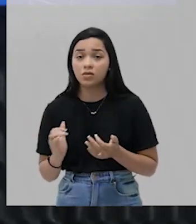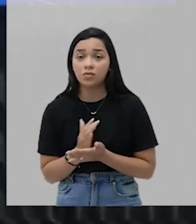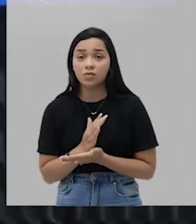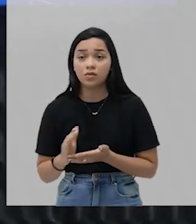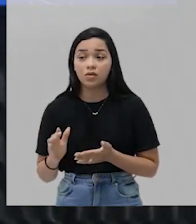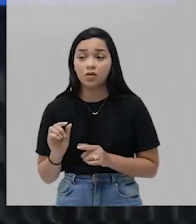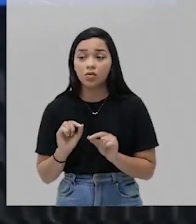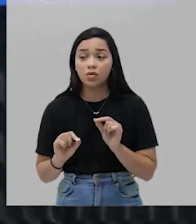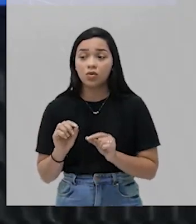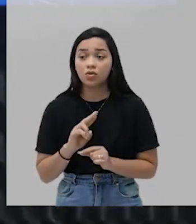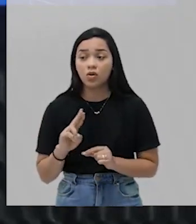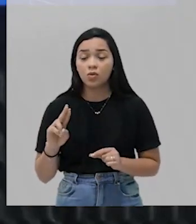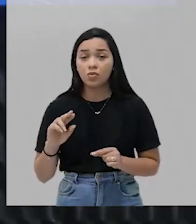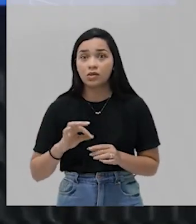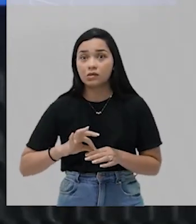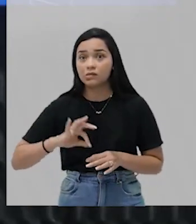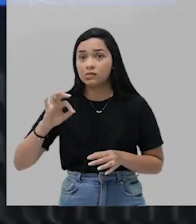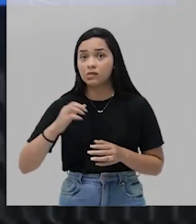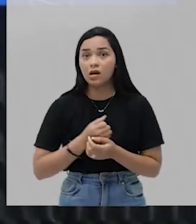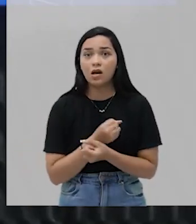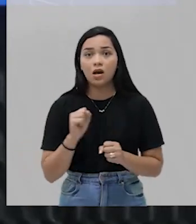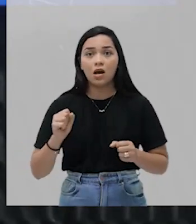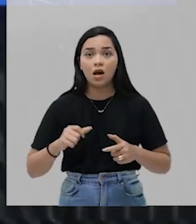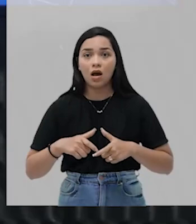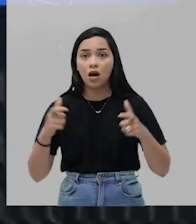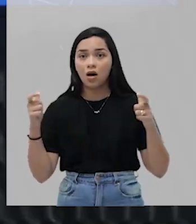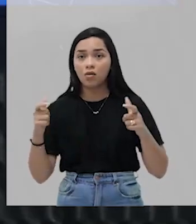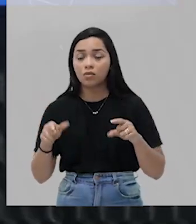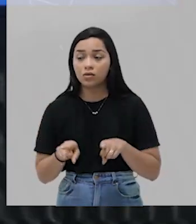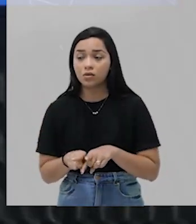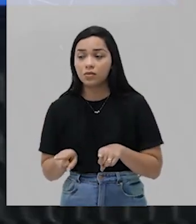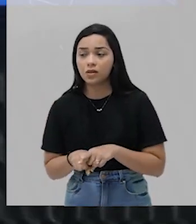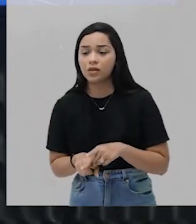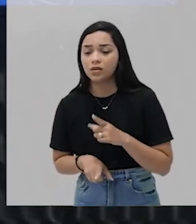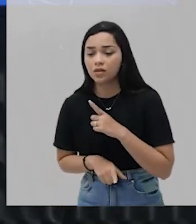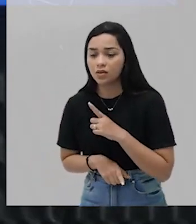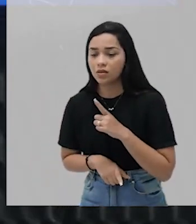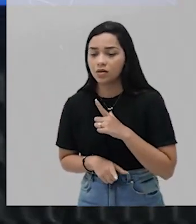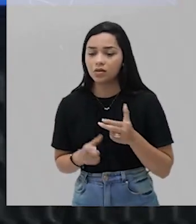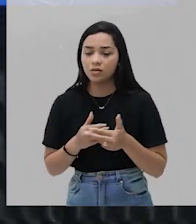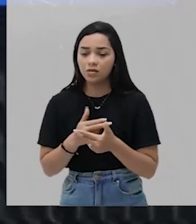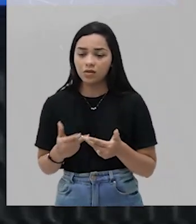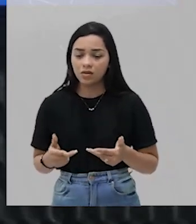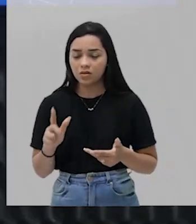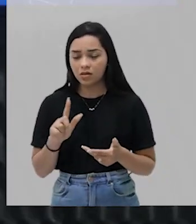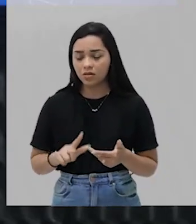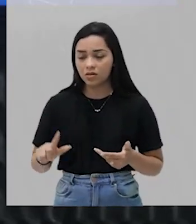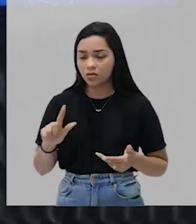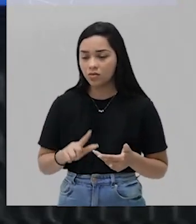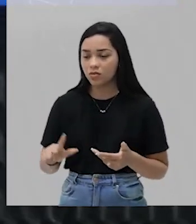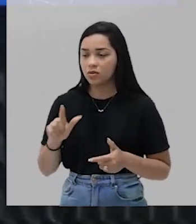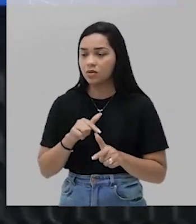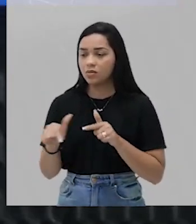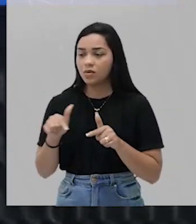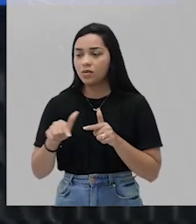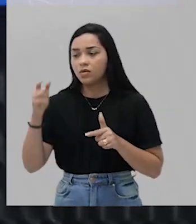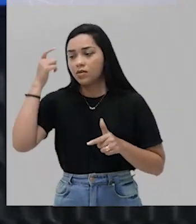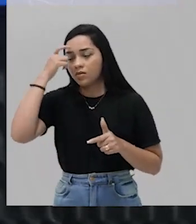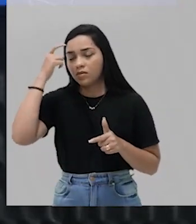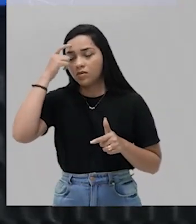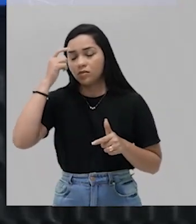de alguns chamarem de hiperinflação. Né? Você observa muitas das literaturas trabalhando com a ideia